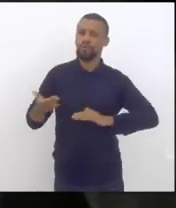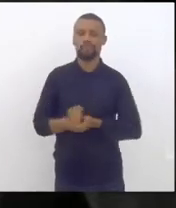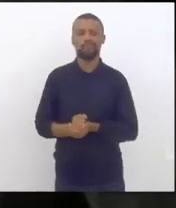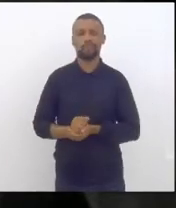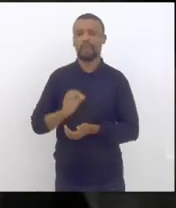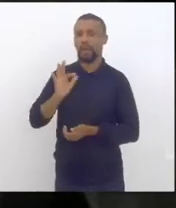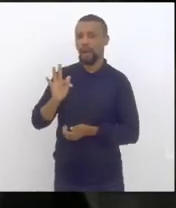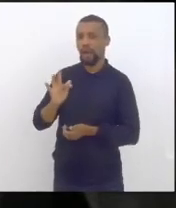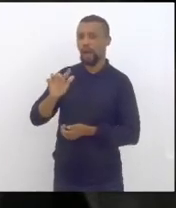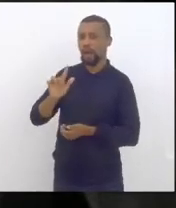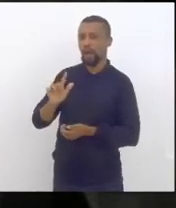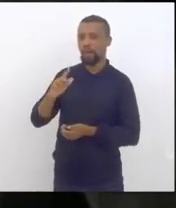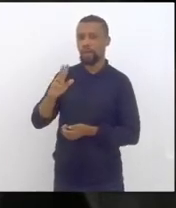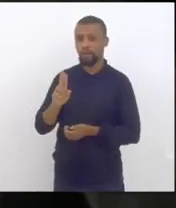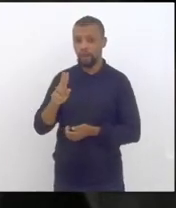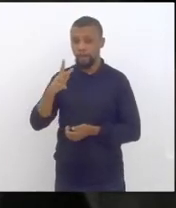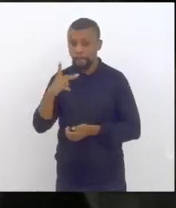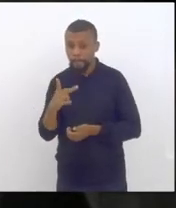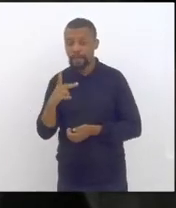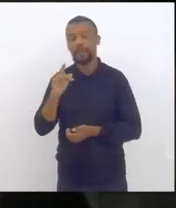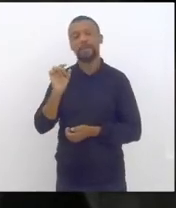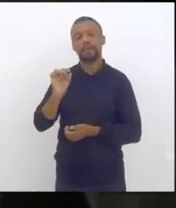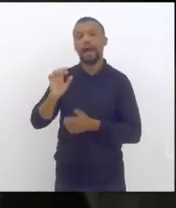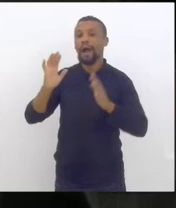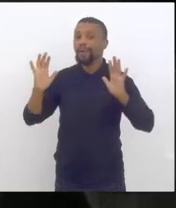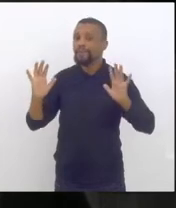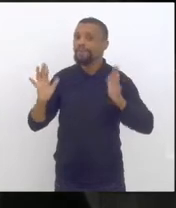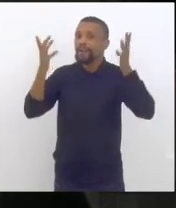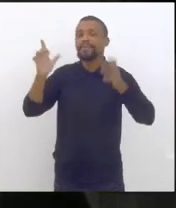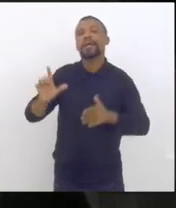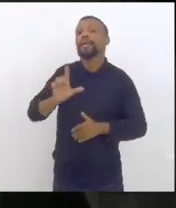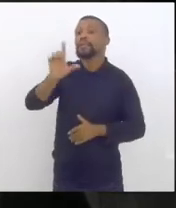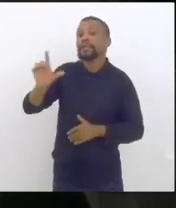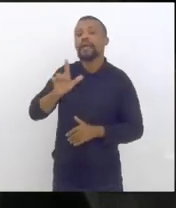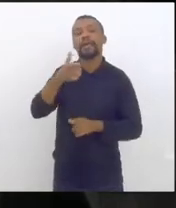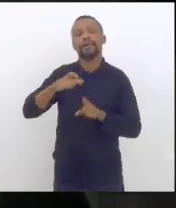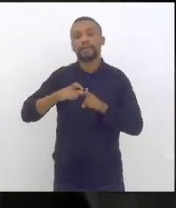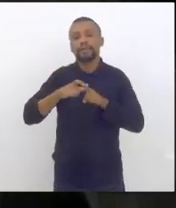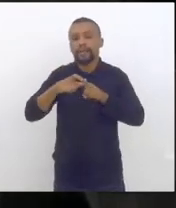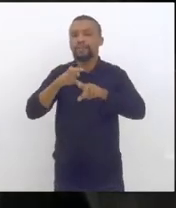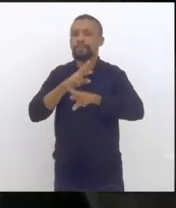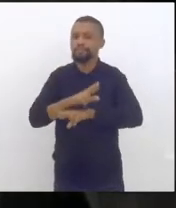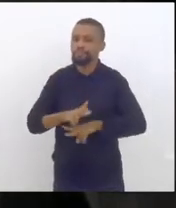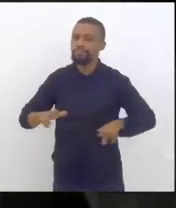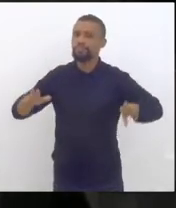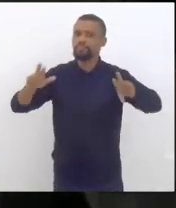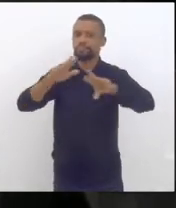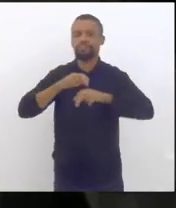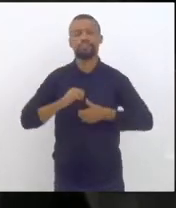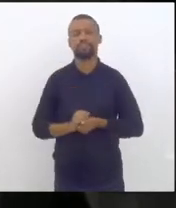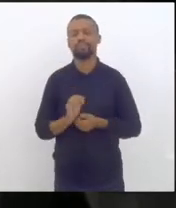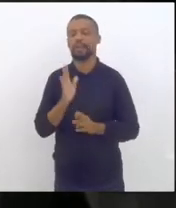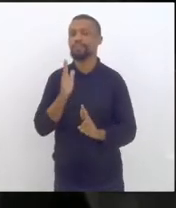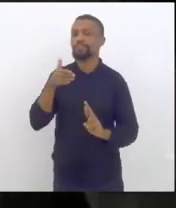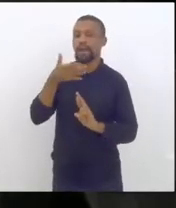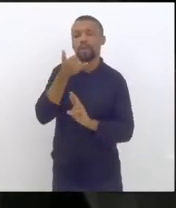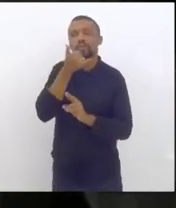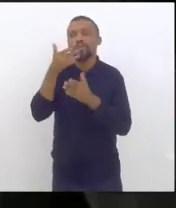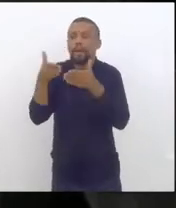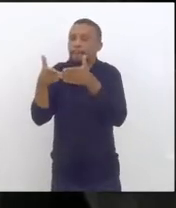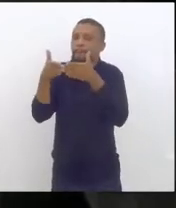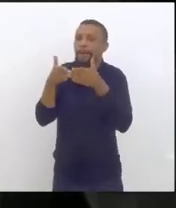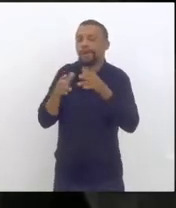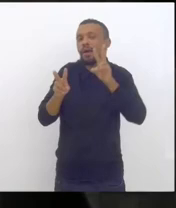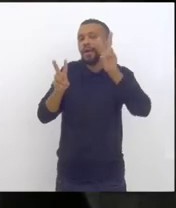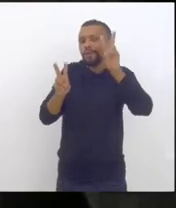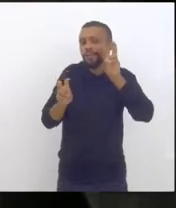a flupp não é a festa literária das periferias né quero me referir aí tem que pedir licença